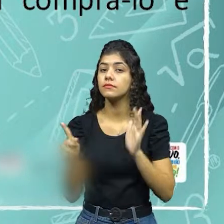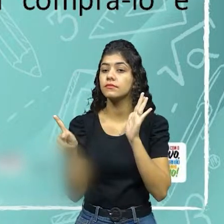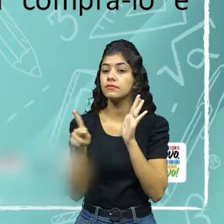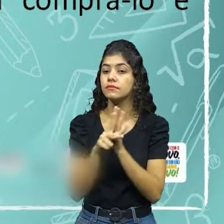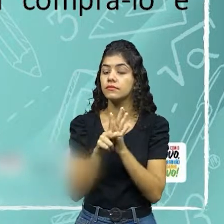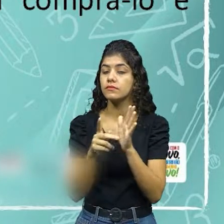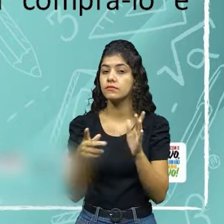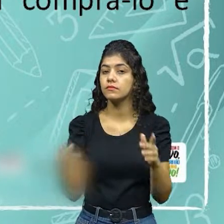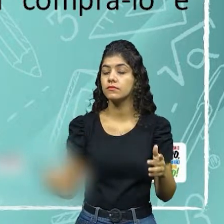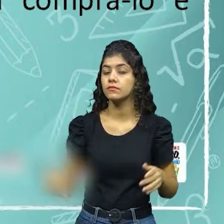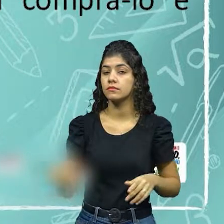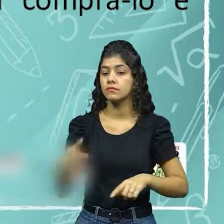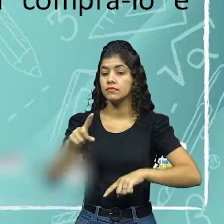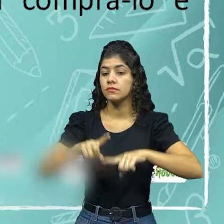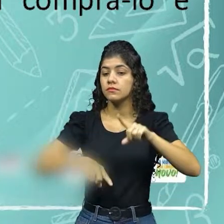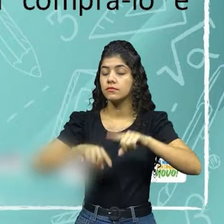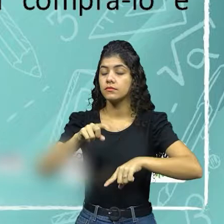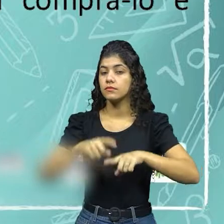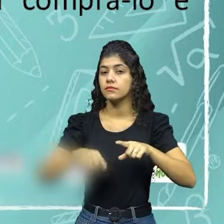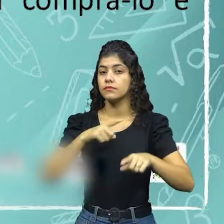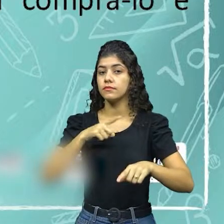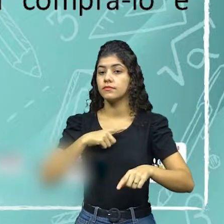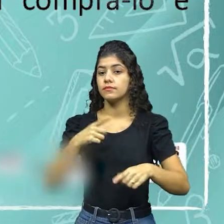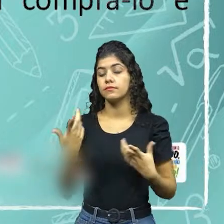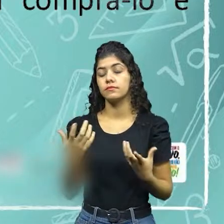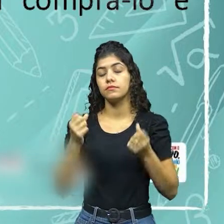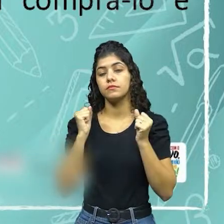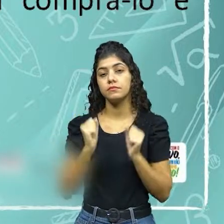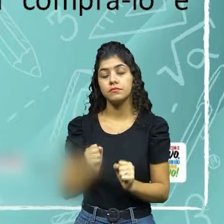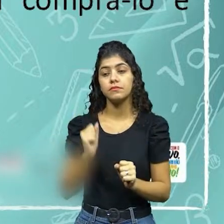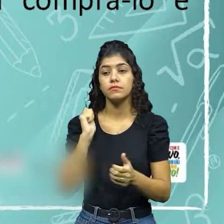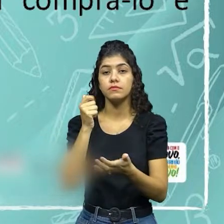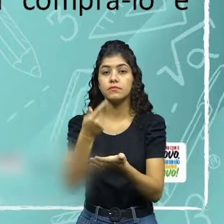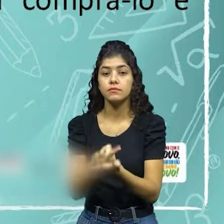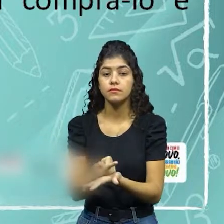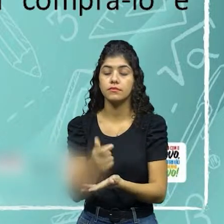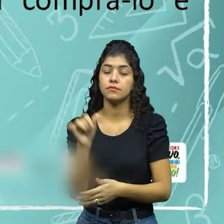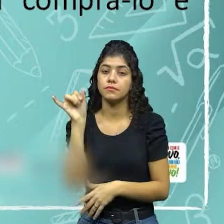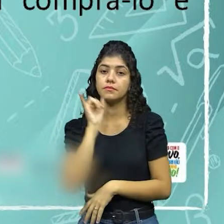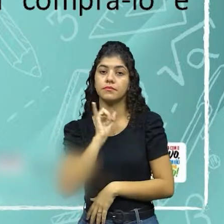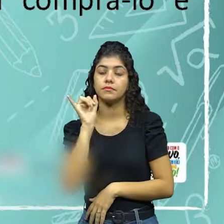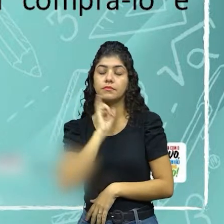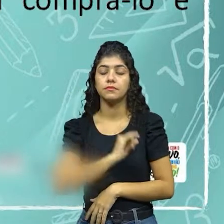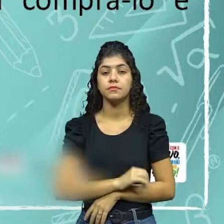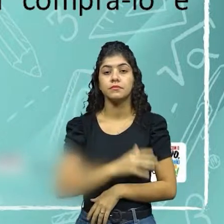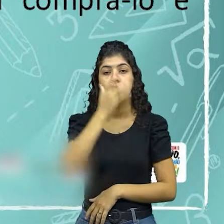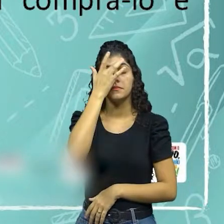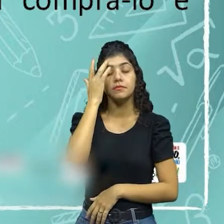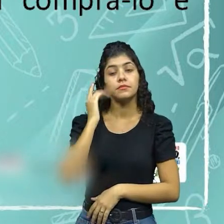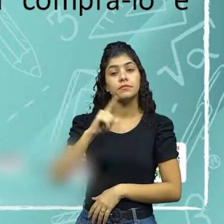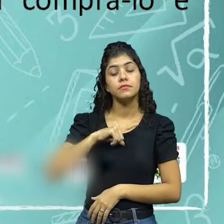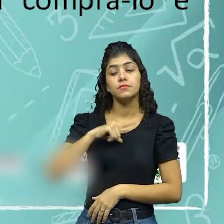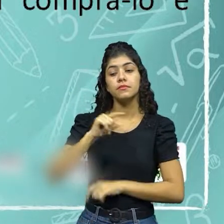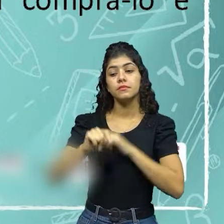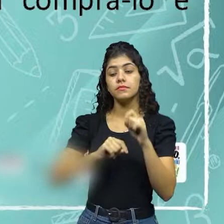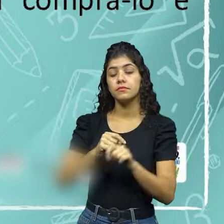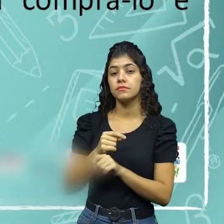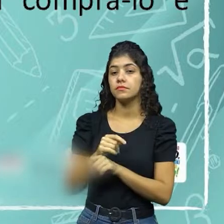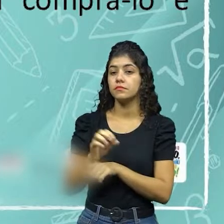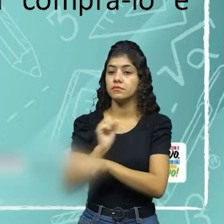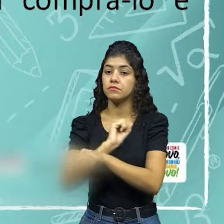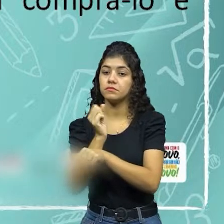sustentados pela capacidade de comprá-los, né? Por exemplo, para muitos querem uma Mercedes, mas poucos têm